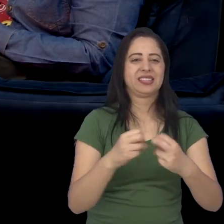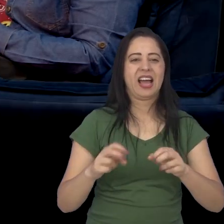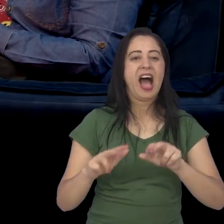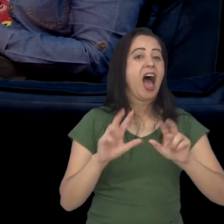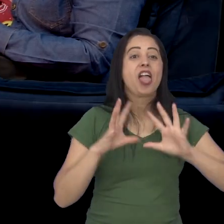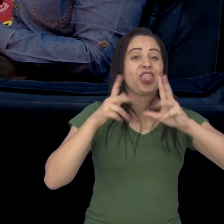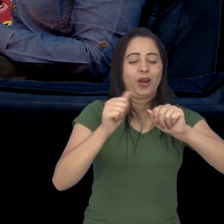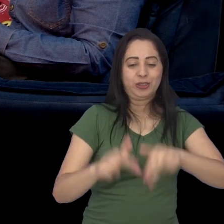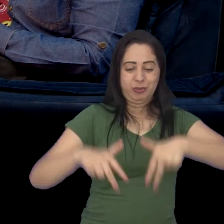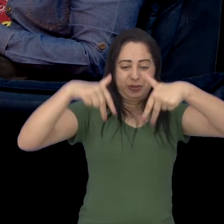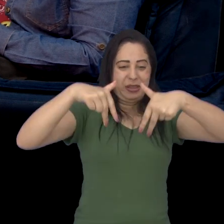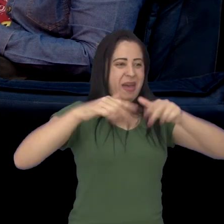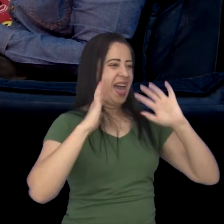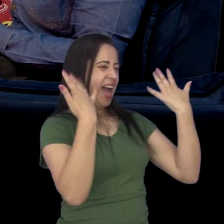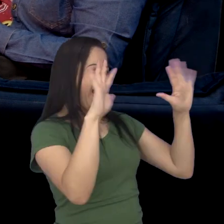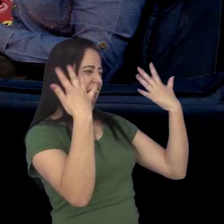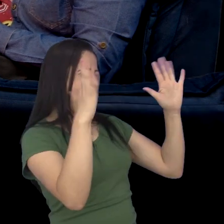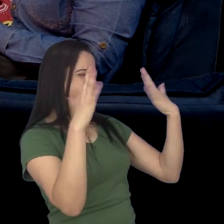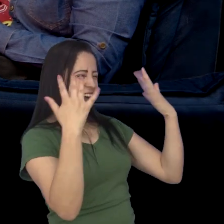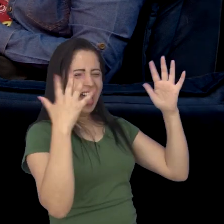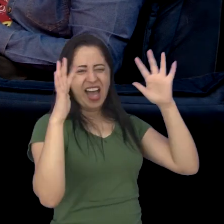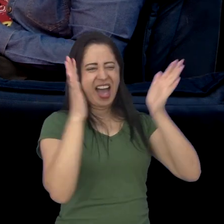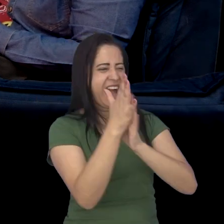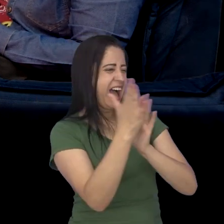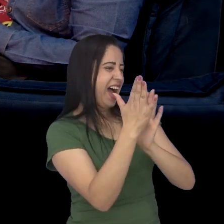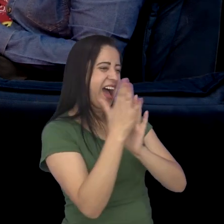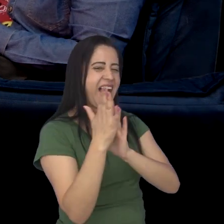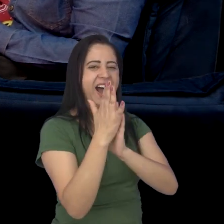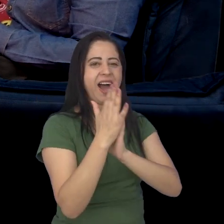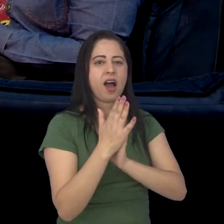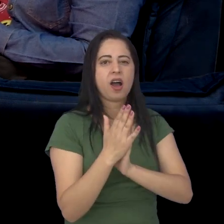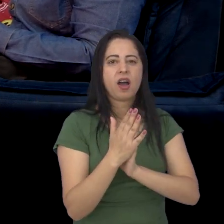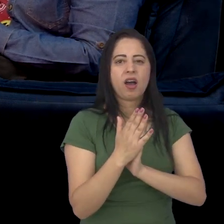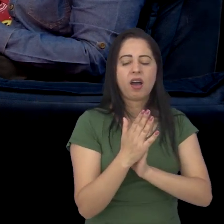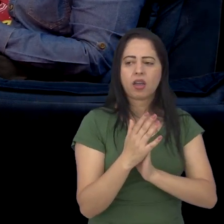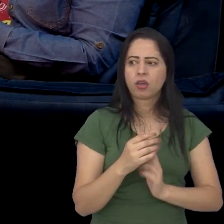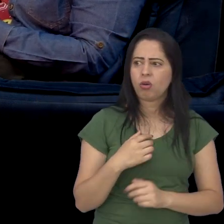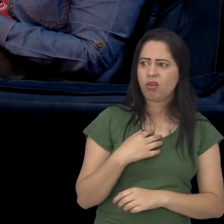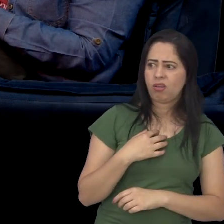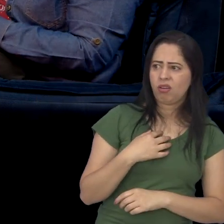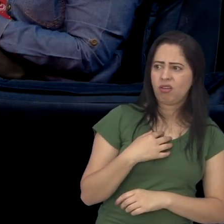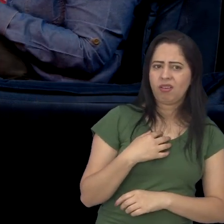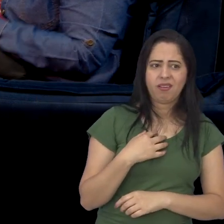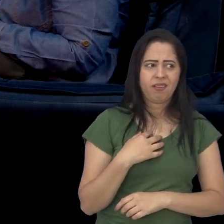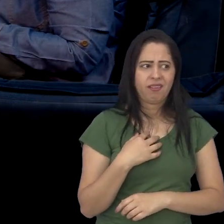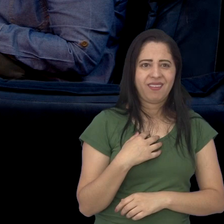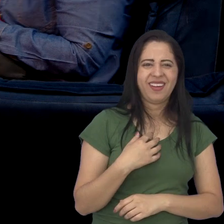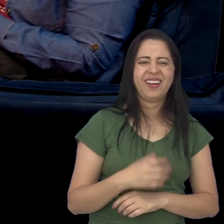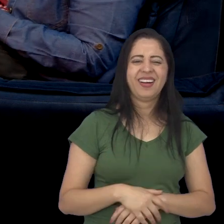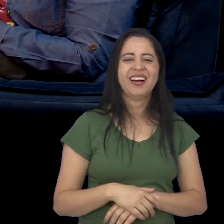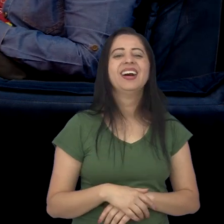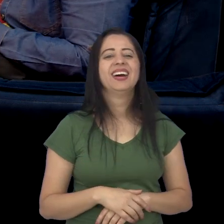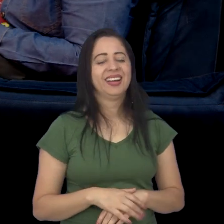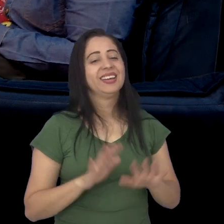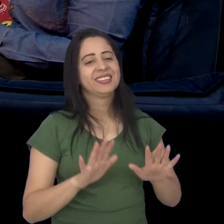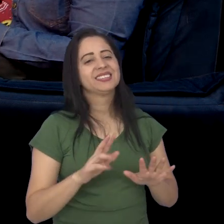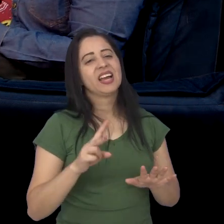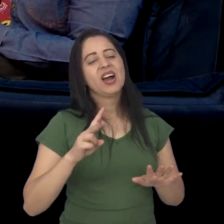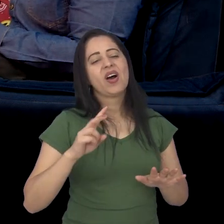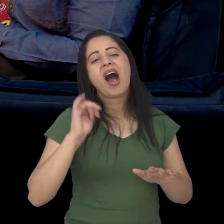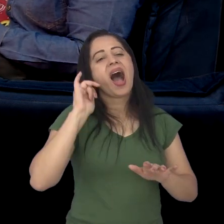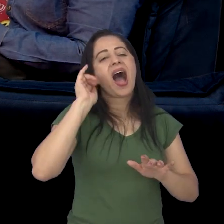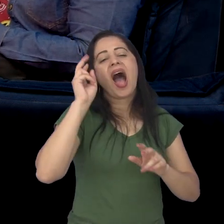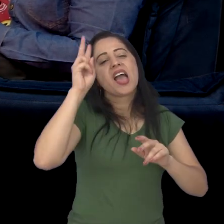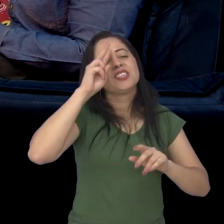na vida que eu fui aplaudida em pé. Nossa. Foi por causa de saquinho de pão de cachorro quente. E não foram poucos não, né? E essa é a crônica que faz parte do